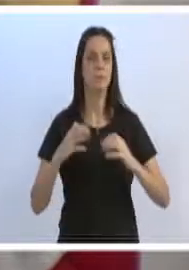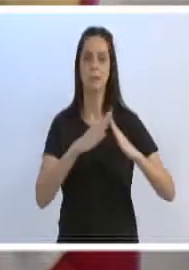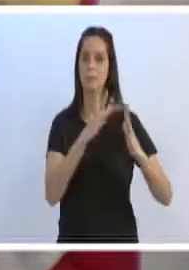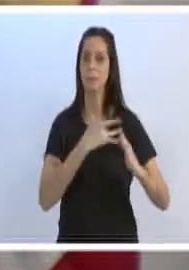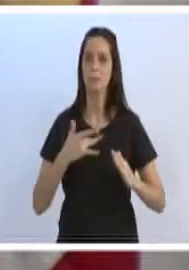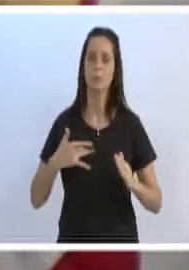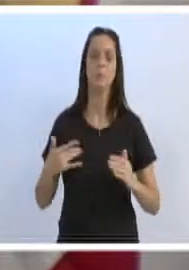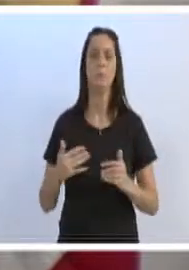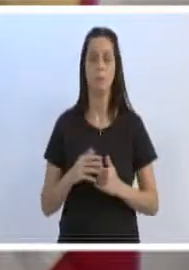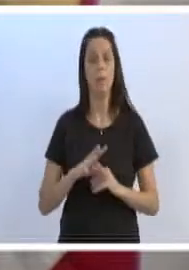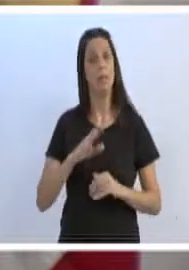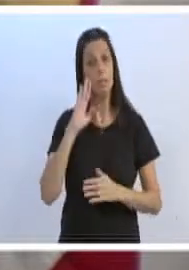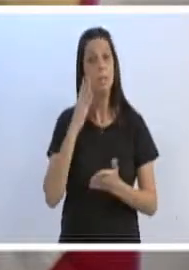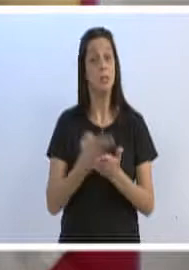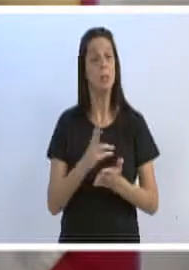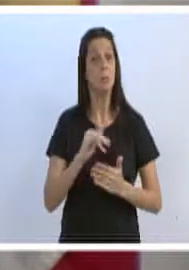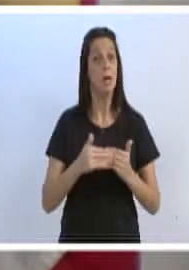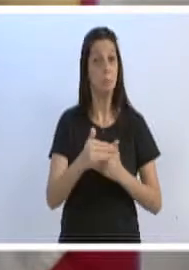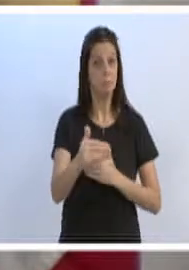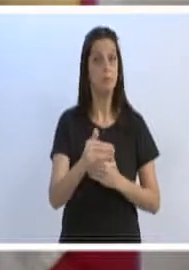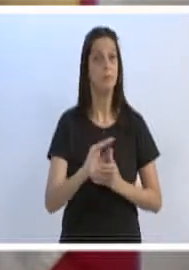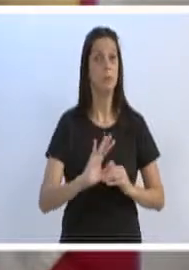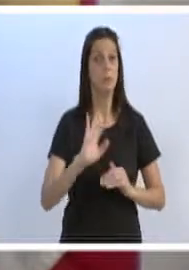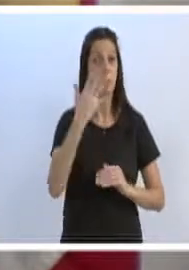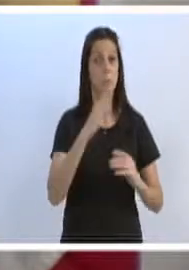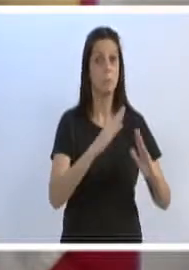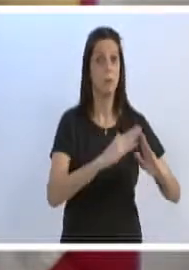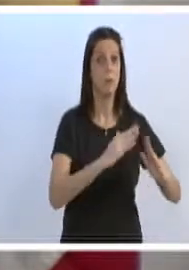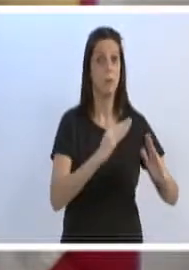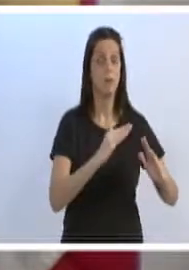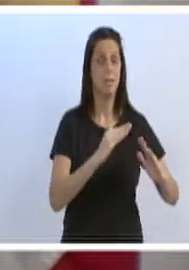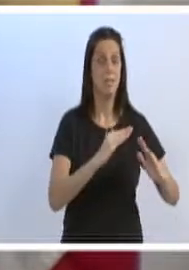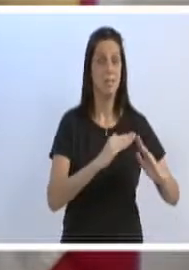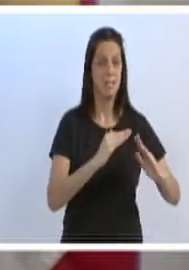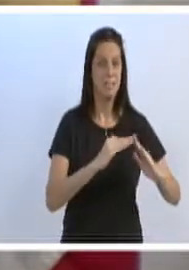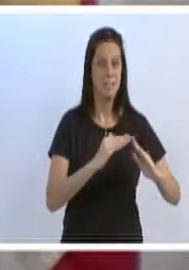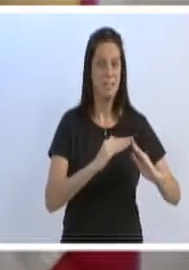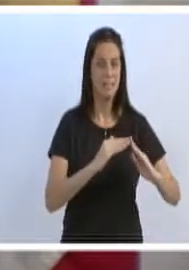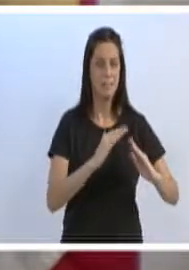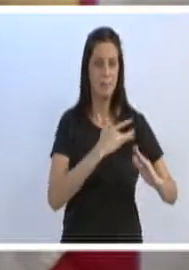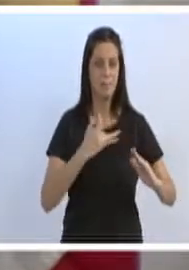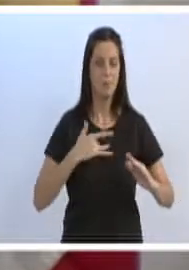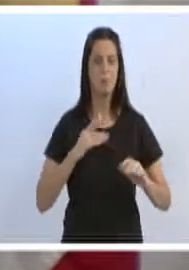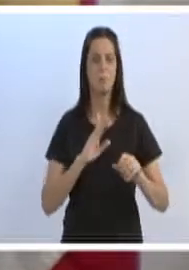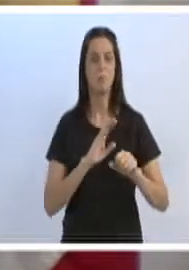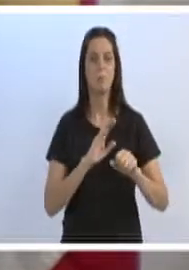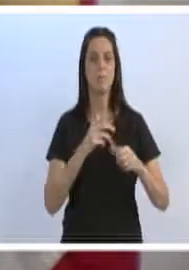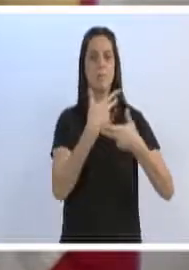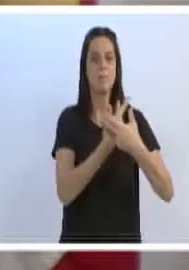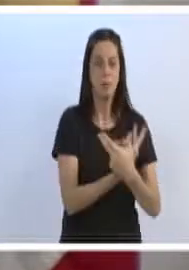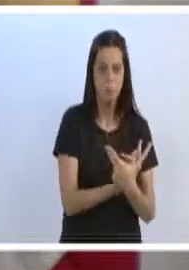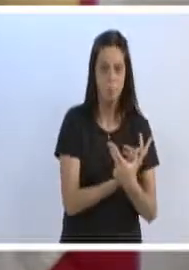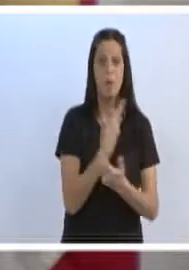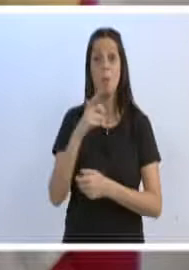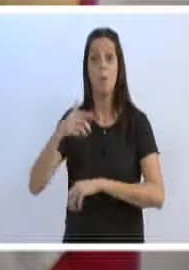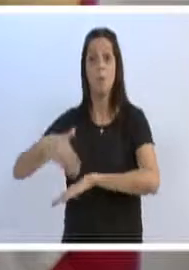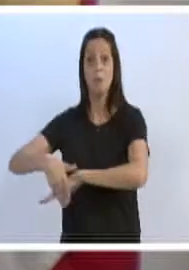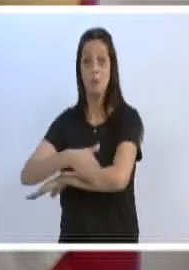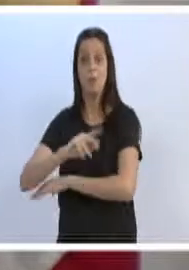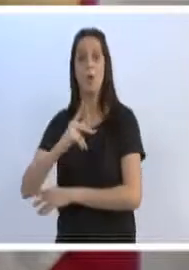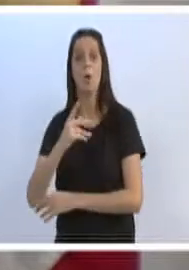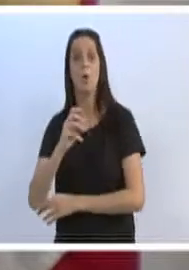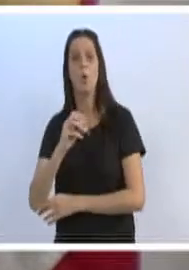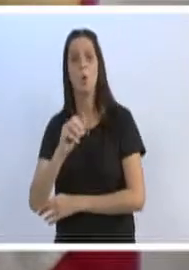nos nossos bairros em especial um salto mais baixo o horto florestal como é conhecido transversal da rua bahia